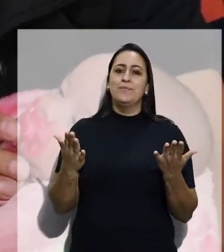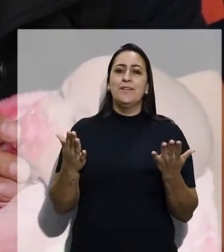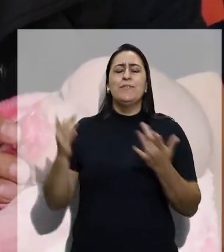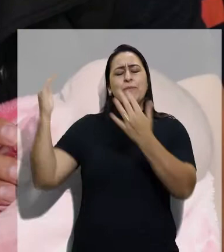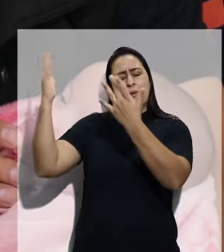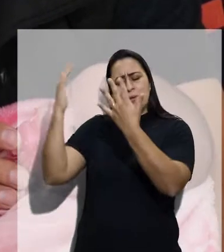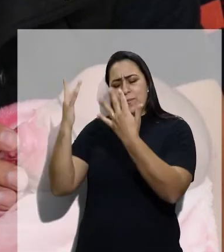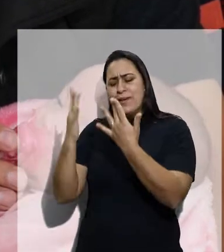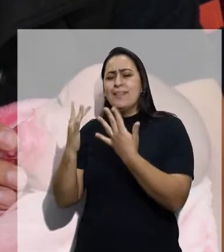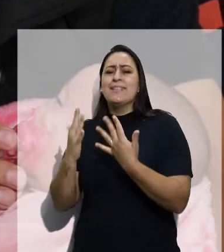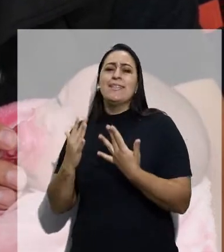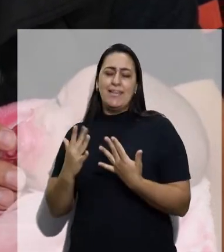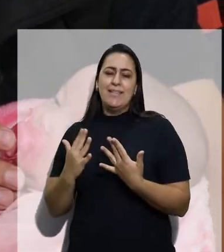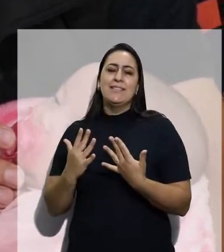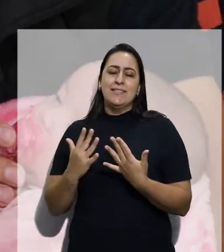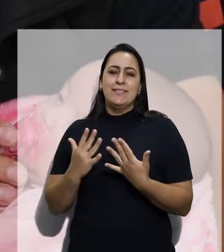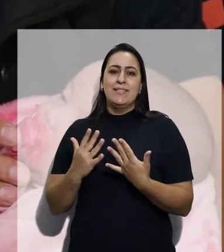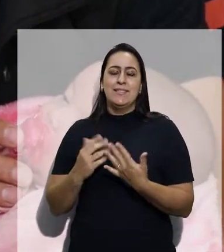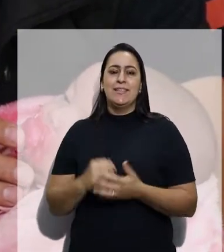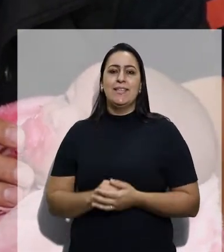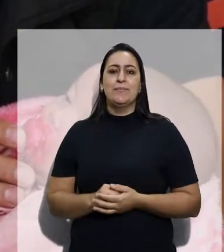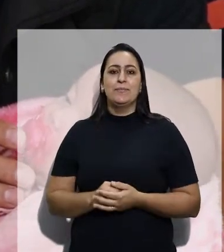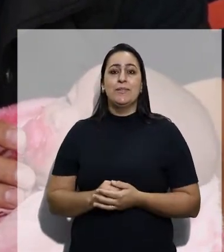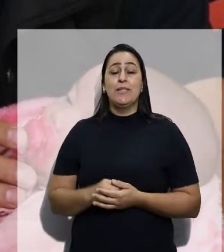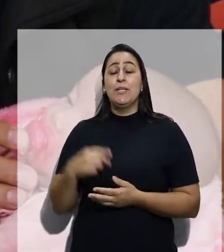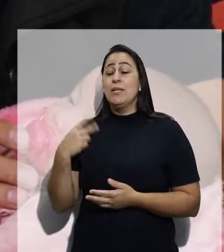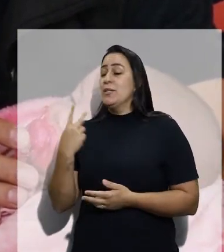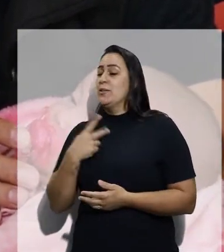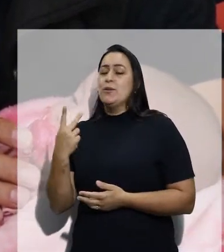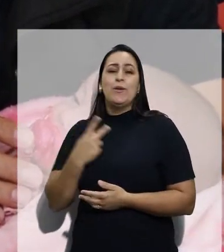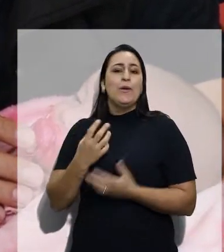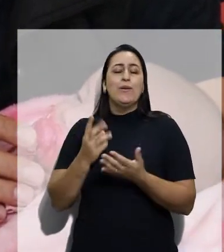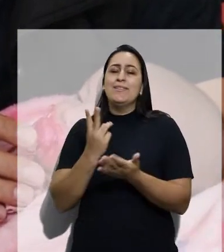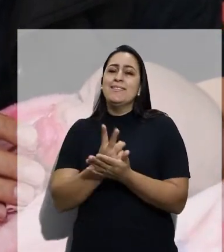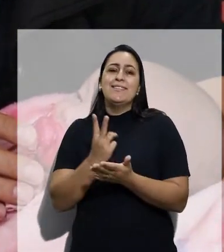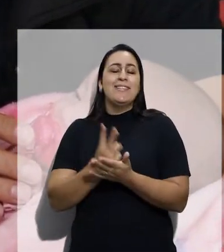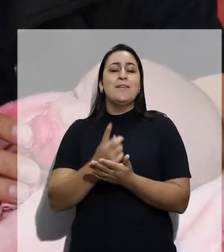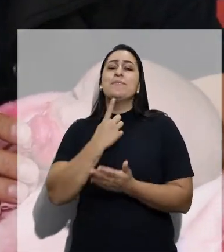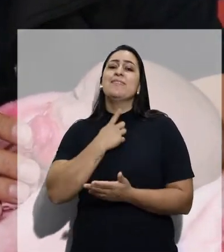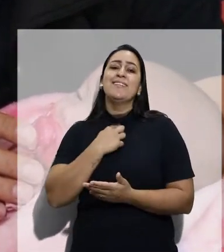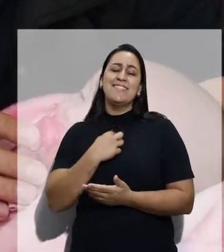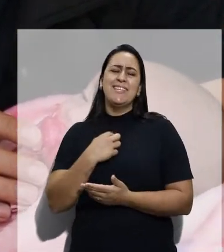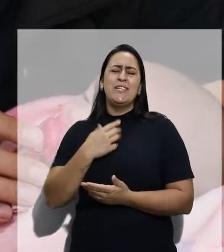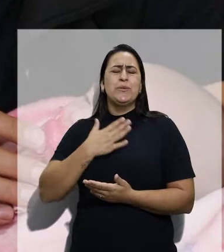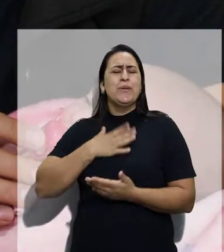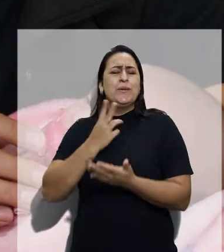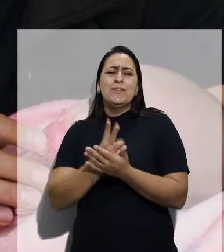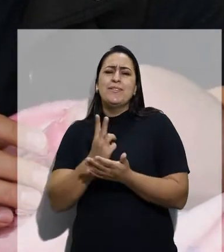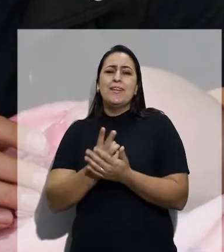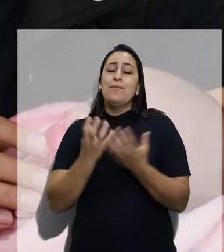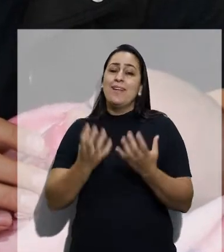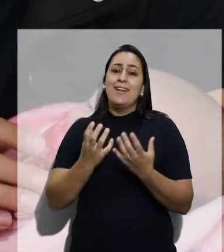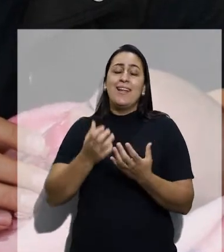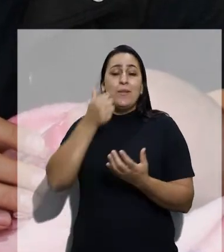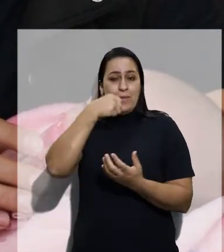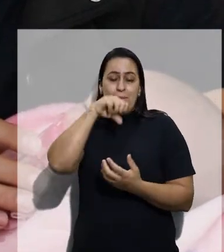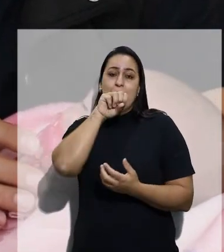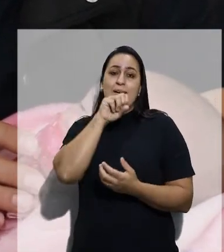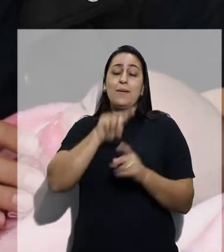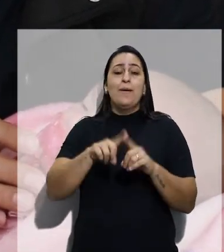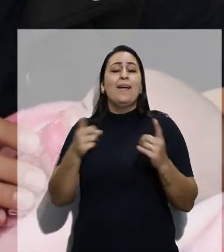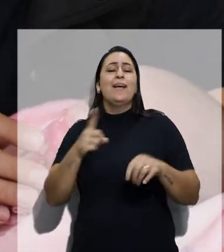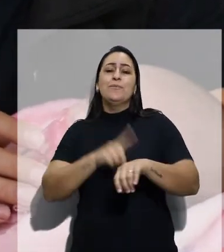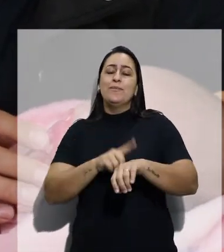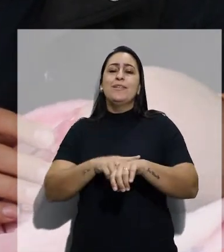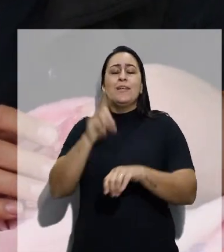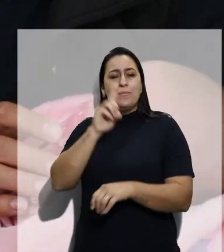recebida por questão que a gente sempre sonhava, eu sempre sonhava em ser mãe, mas tudo tem o tempo de Deus. Então,